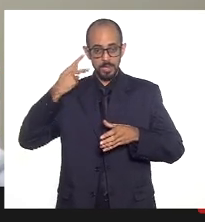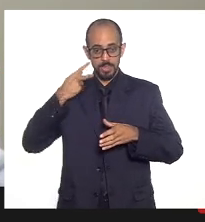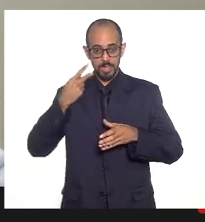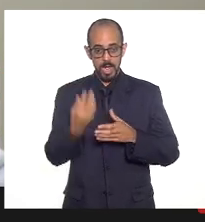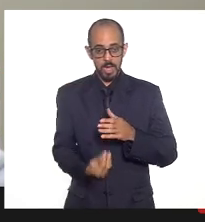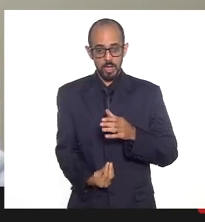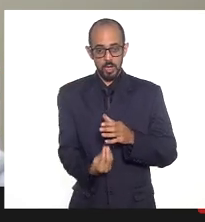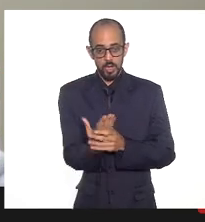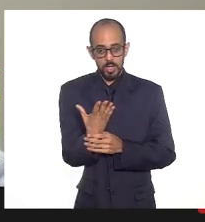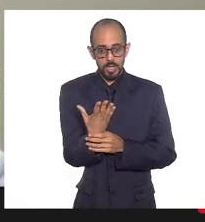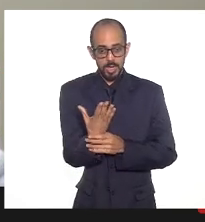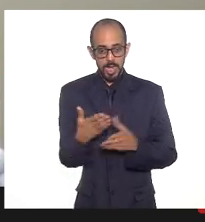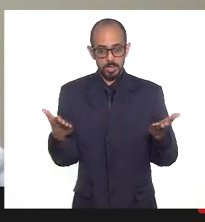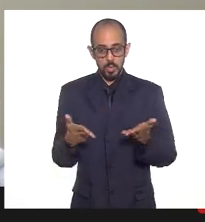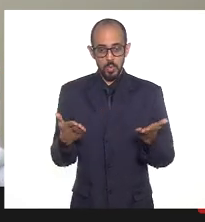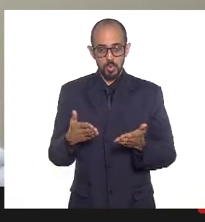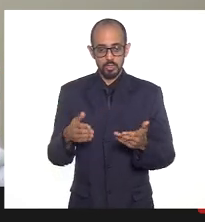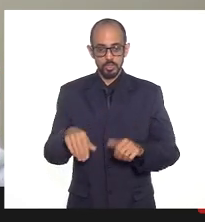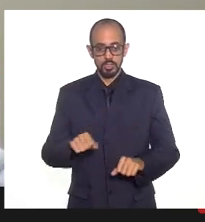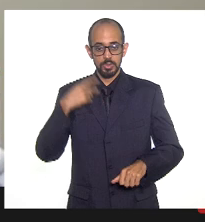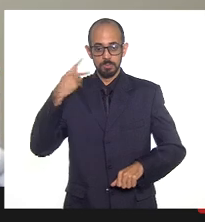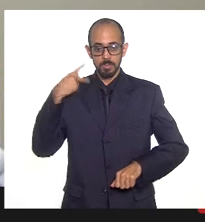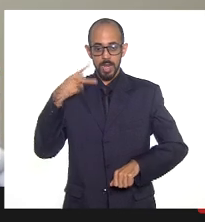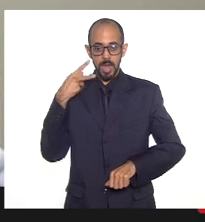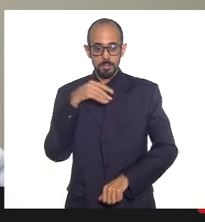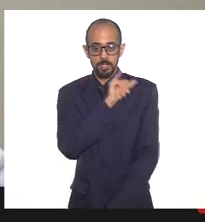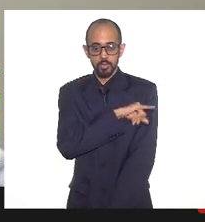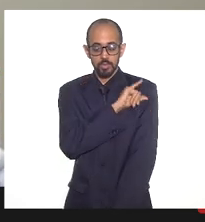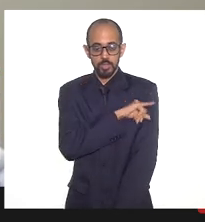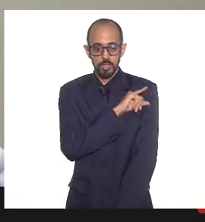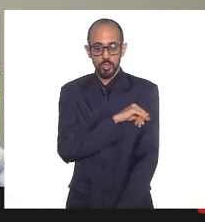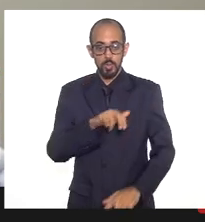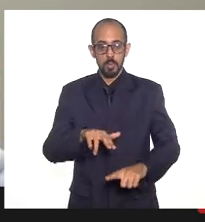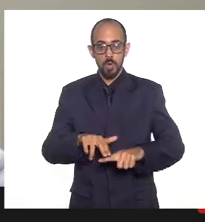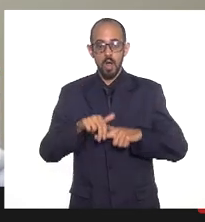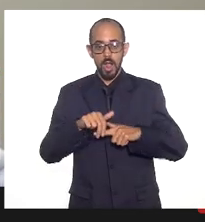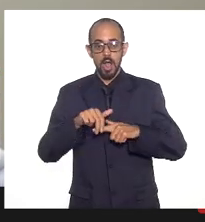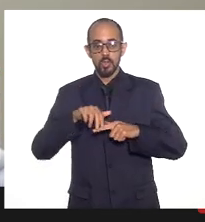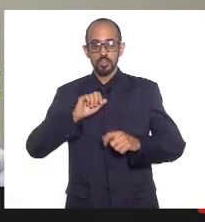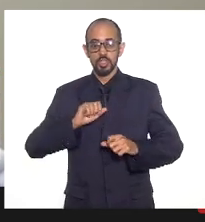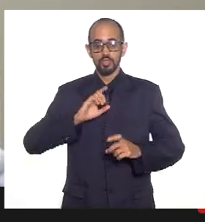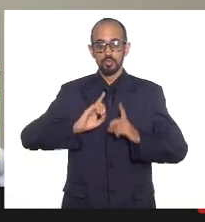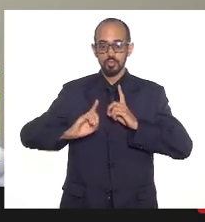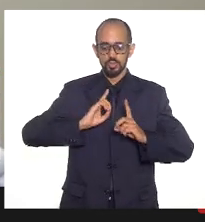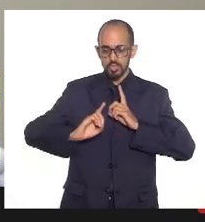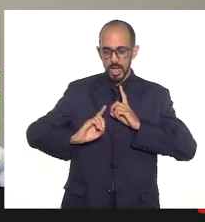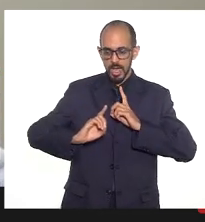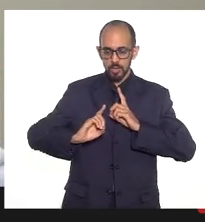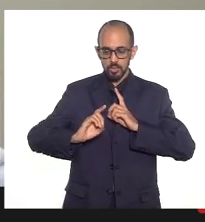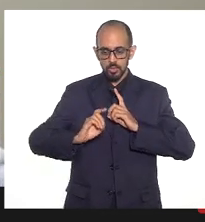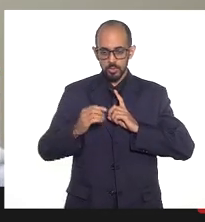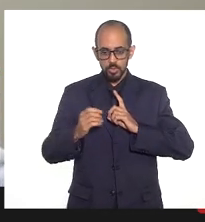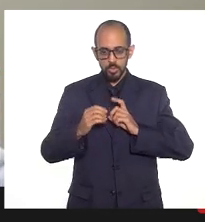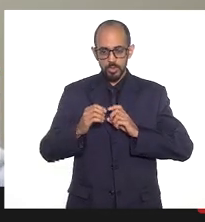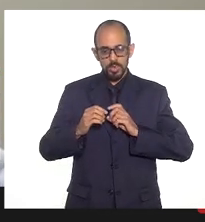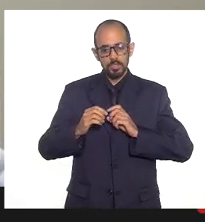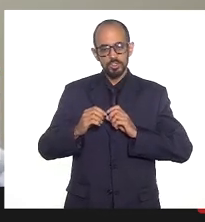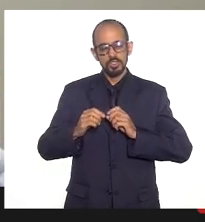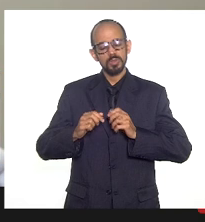hoje no Parlamento Fluminense em decorrência de um diálogo muito estreito e de